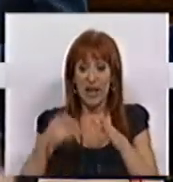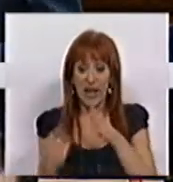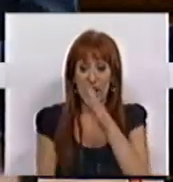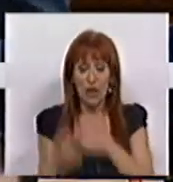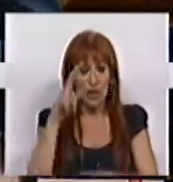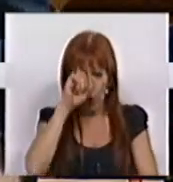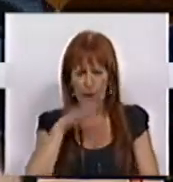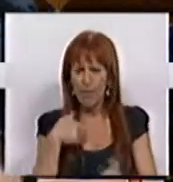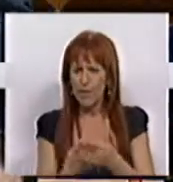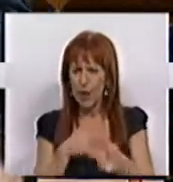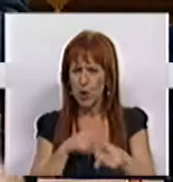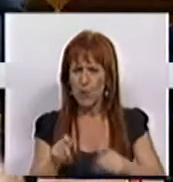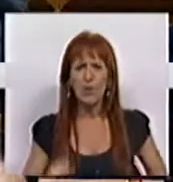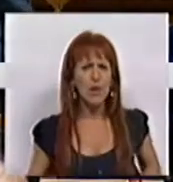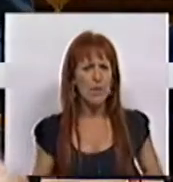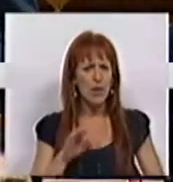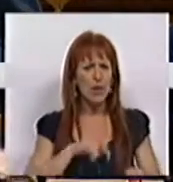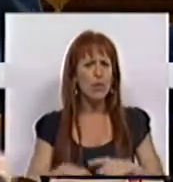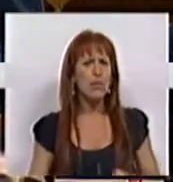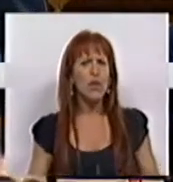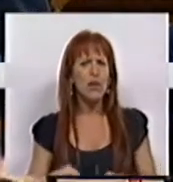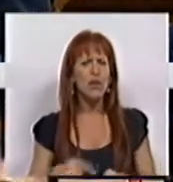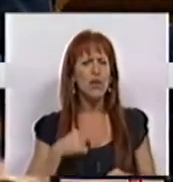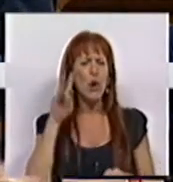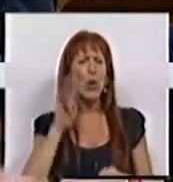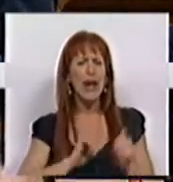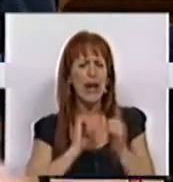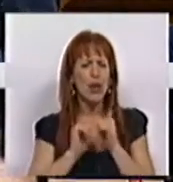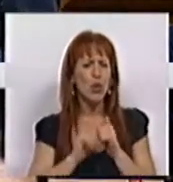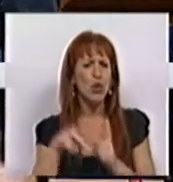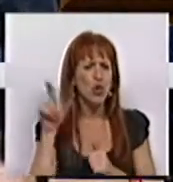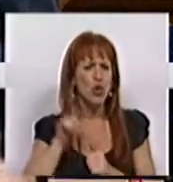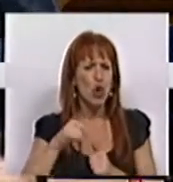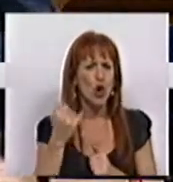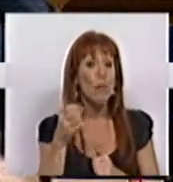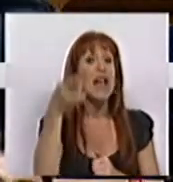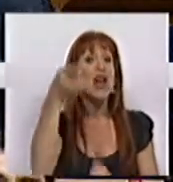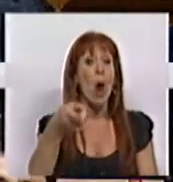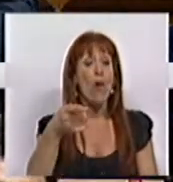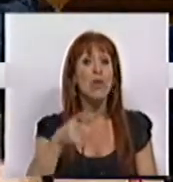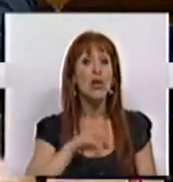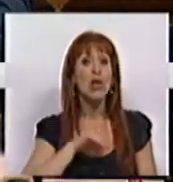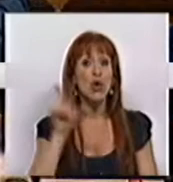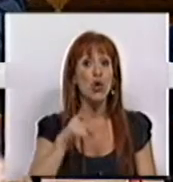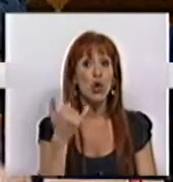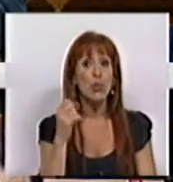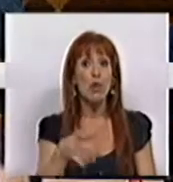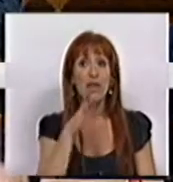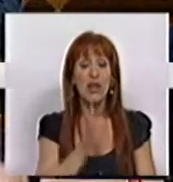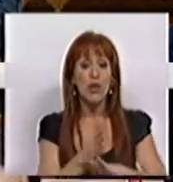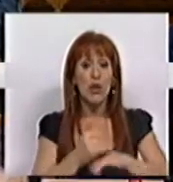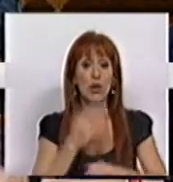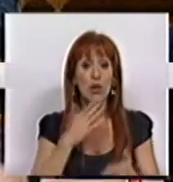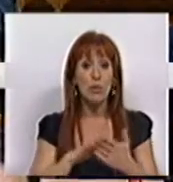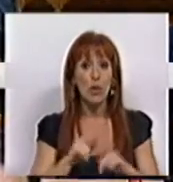CDS, deixe-me aqui lembrar, Sr. Deputado. Sr. Deputado, deixe-me ler aqui um documento de julho de 2009. Julho de 2009 diz assim: o